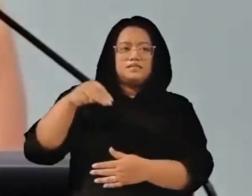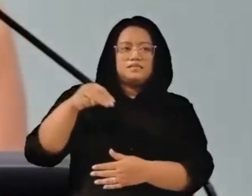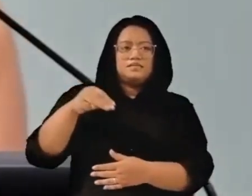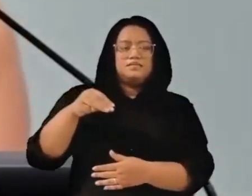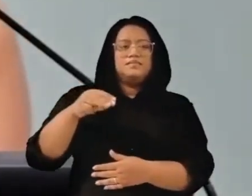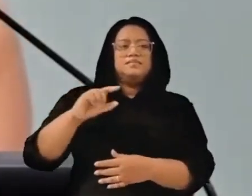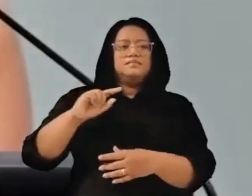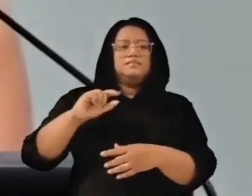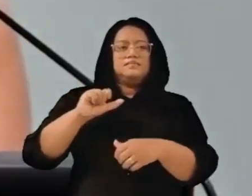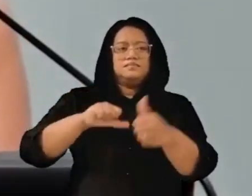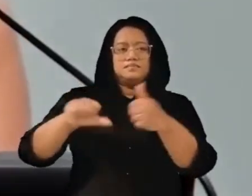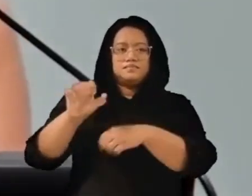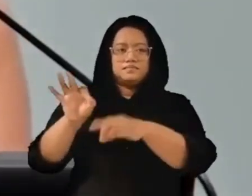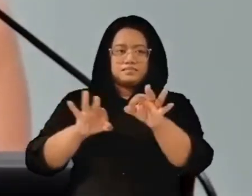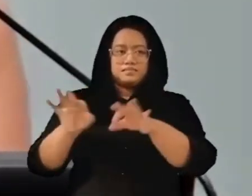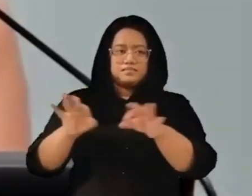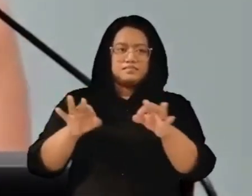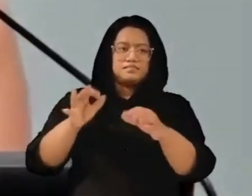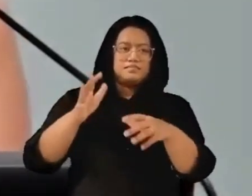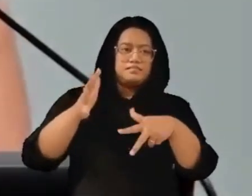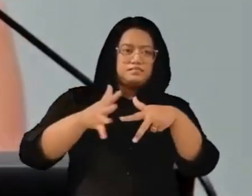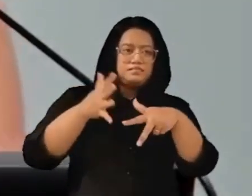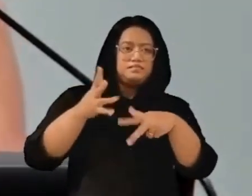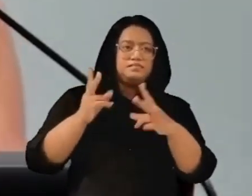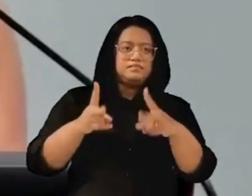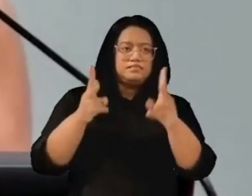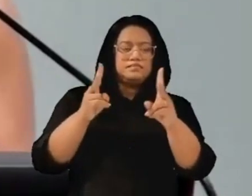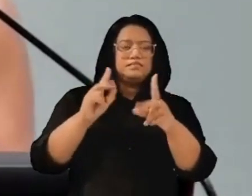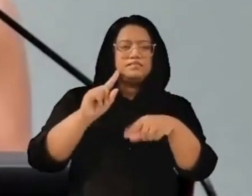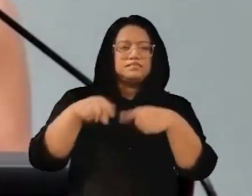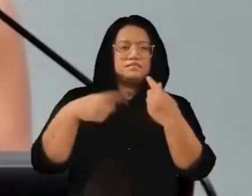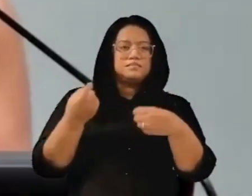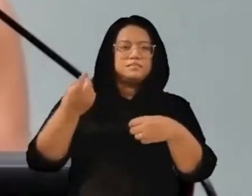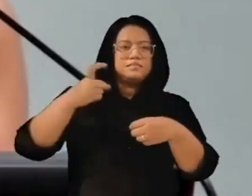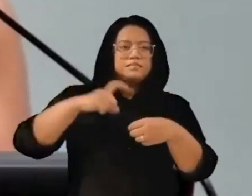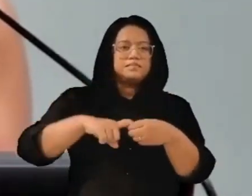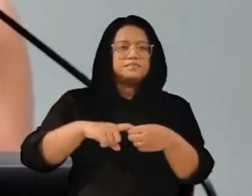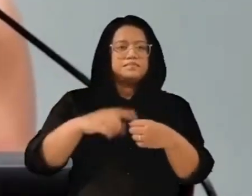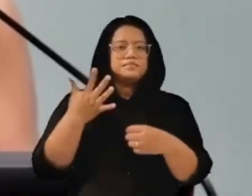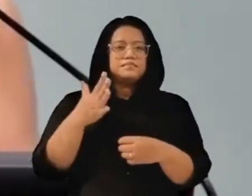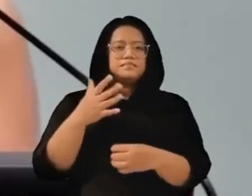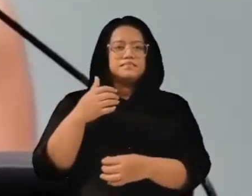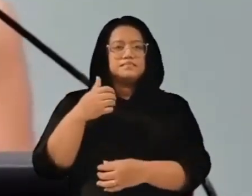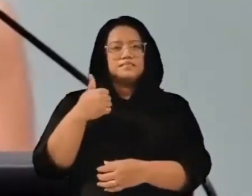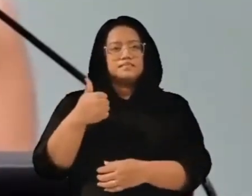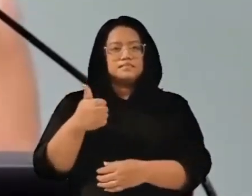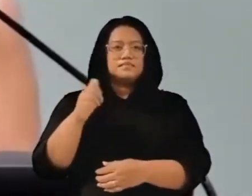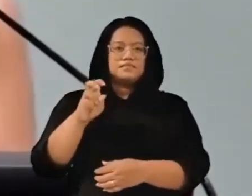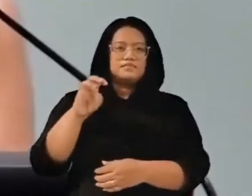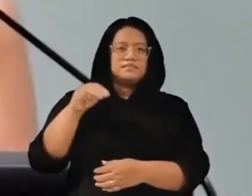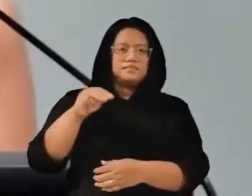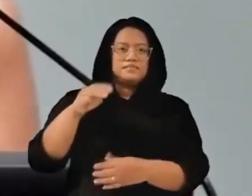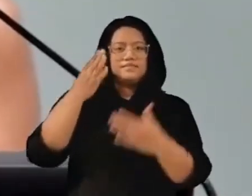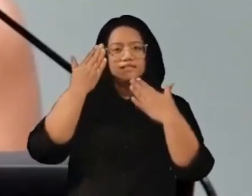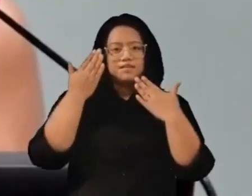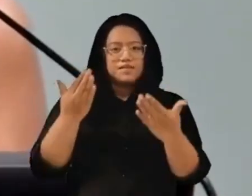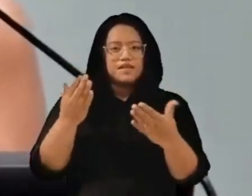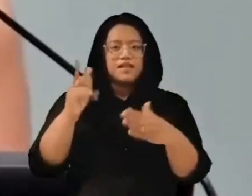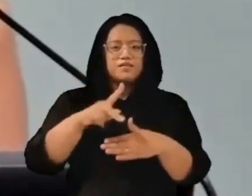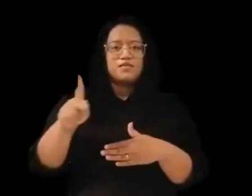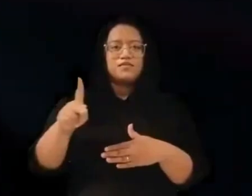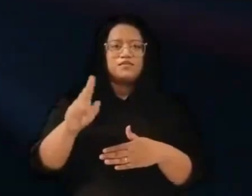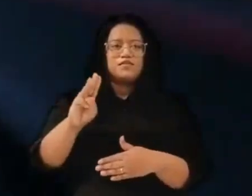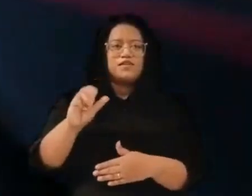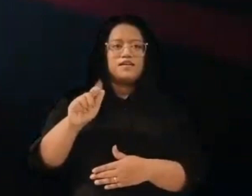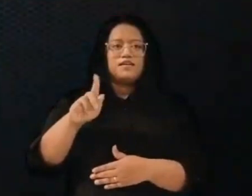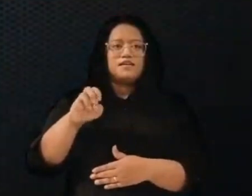próxima mesa e já voltamos, então, daqui a uns 15 minutos. Obrigada, professor Wagner.